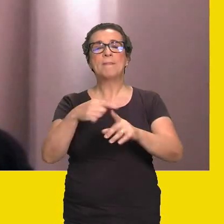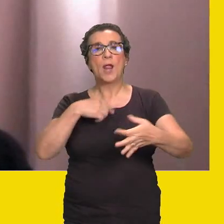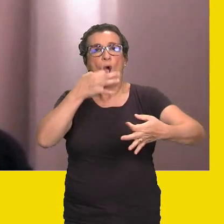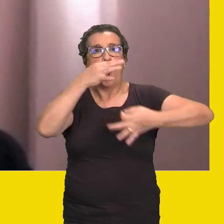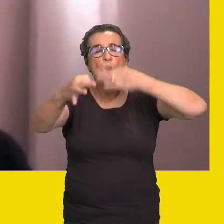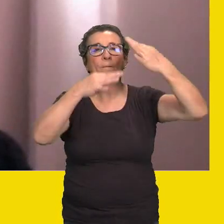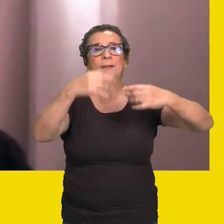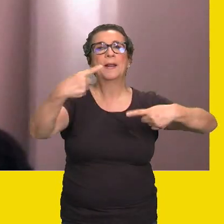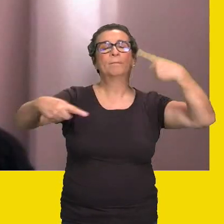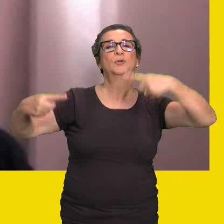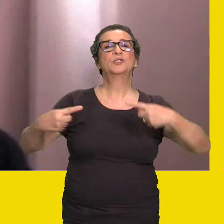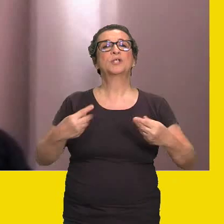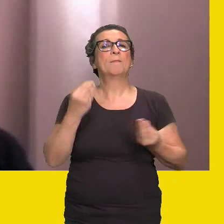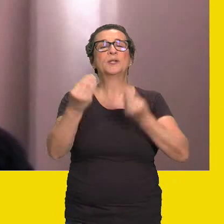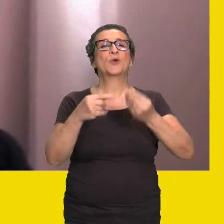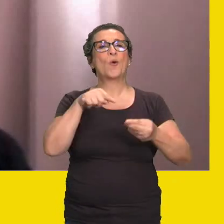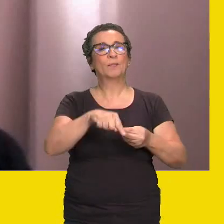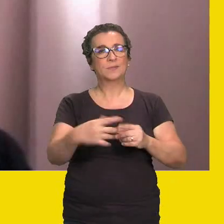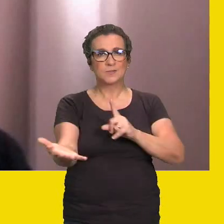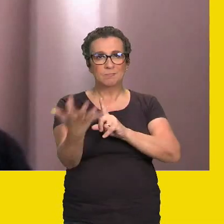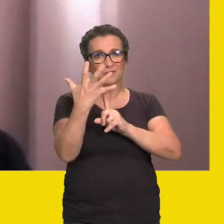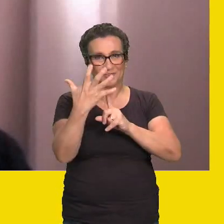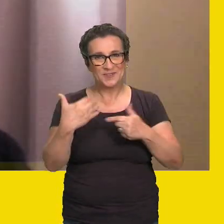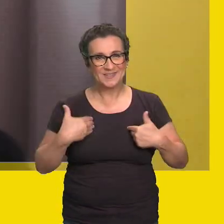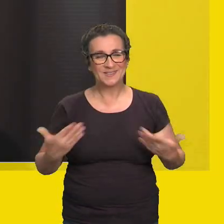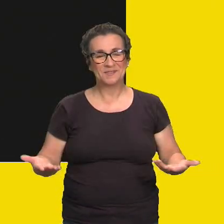a leitura que eu estou fazendo.